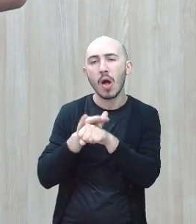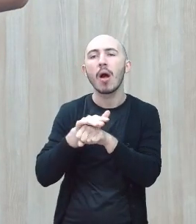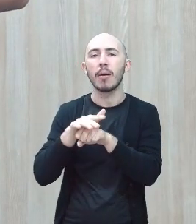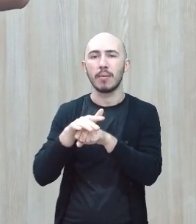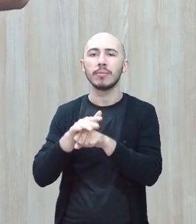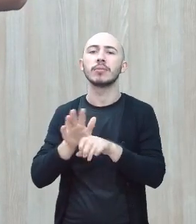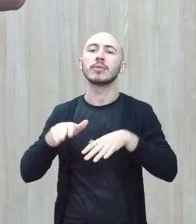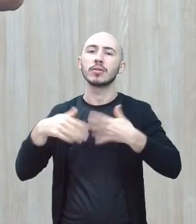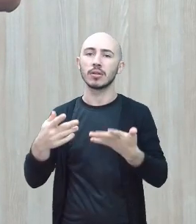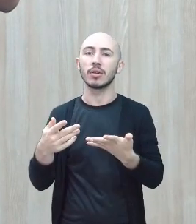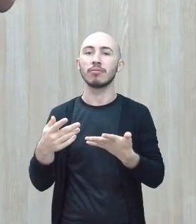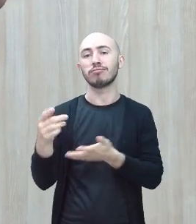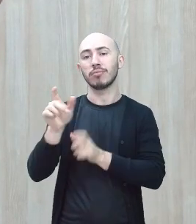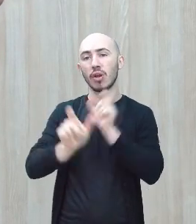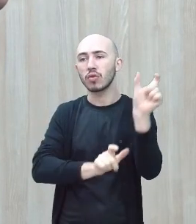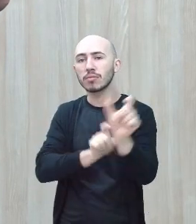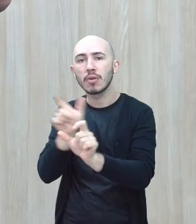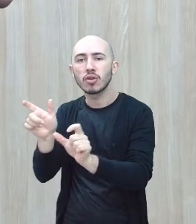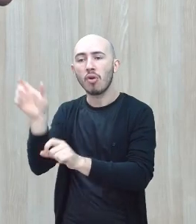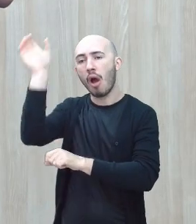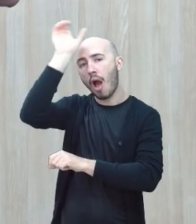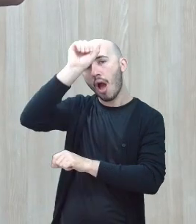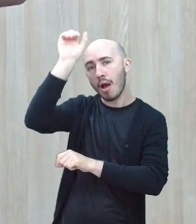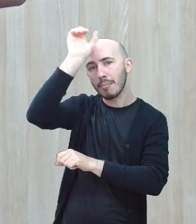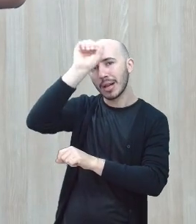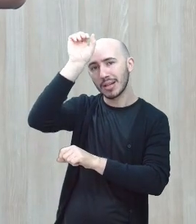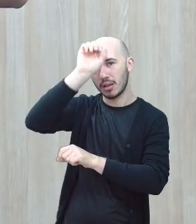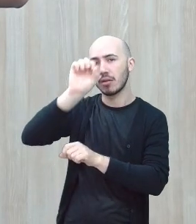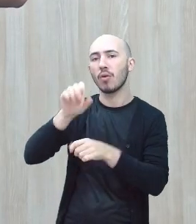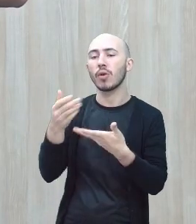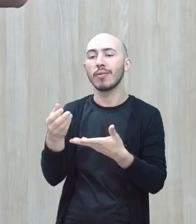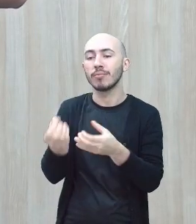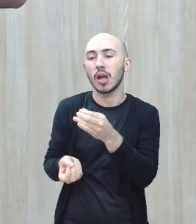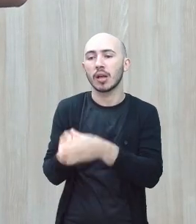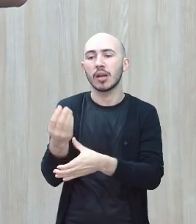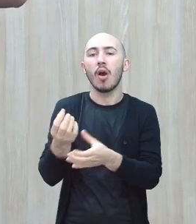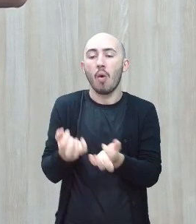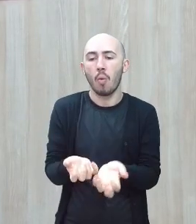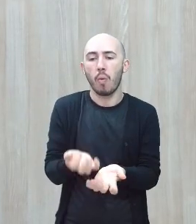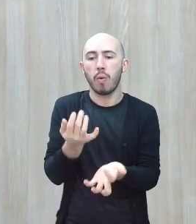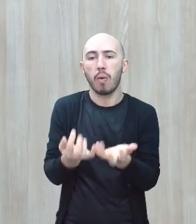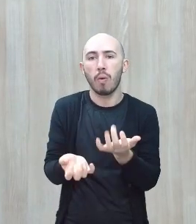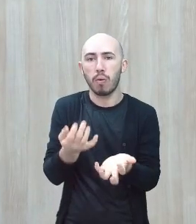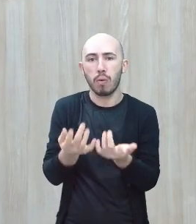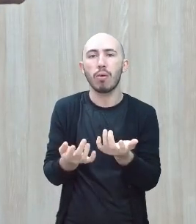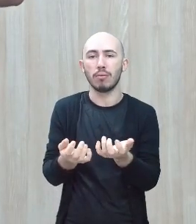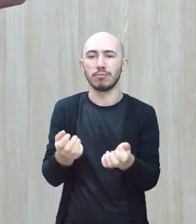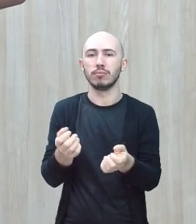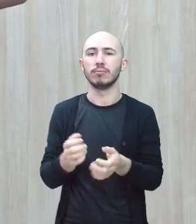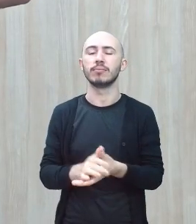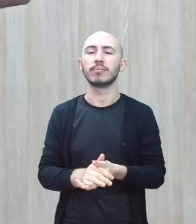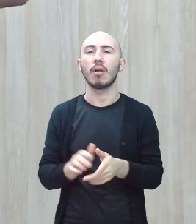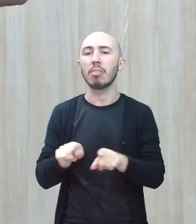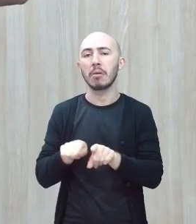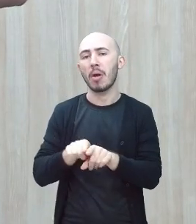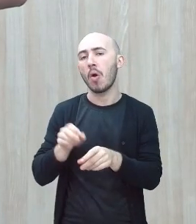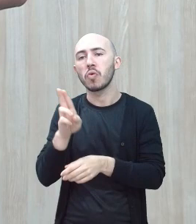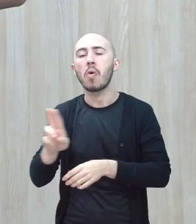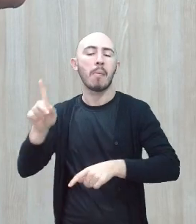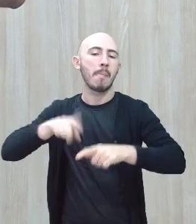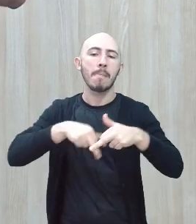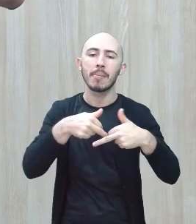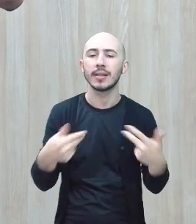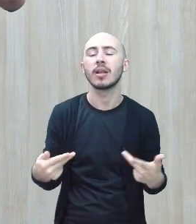aprenderam a não somente danar uma pedra na outra para sair o fogo, mas que a pedra podia ser um machado e outras coisas.